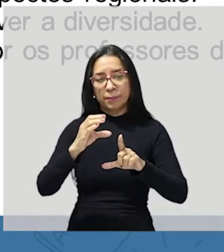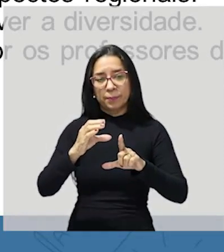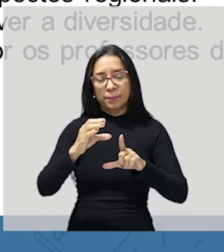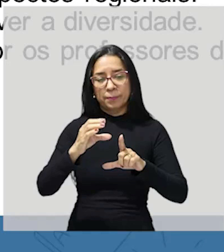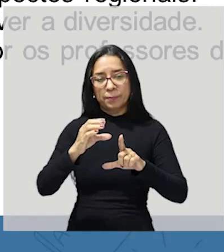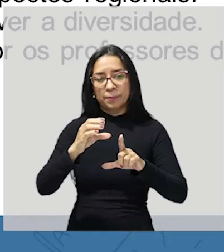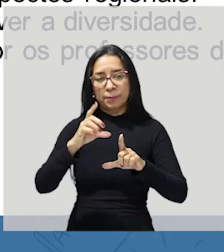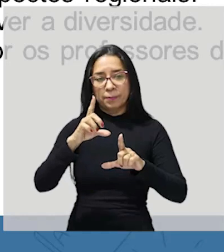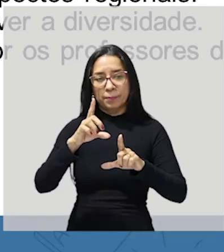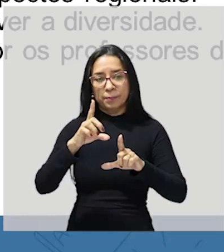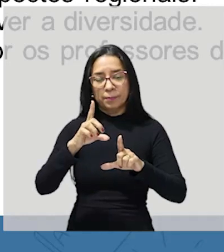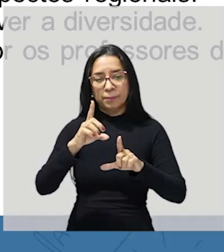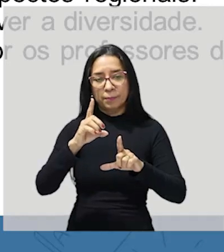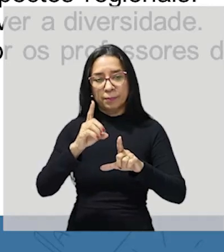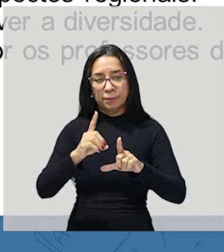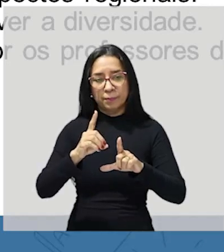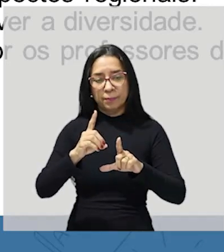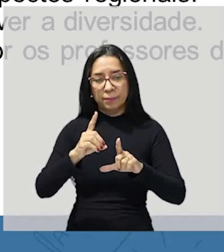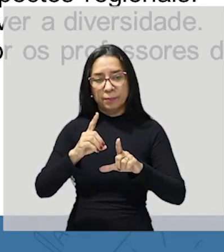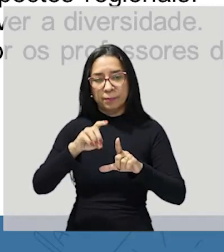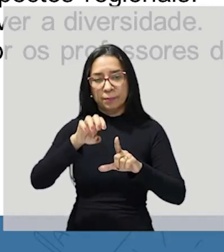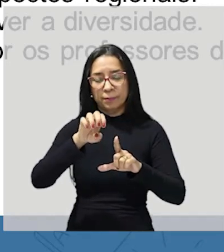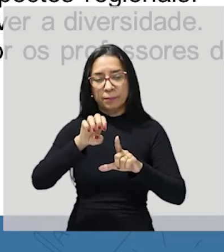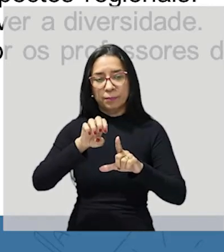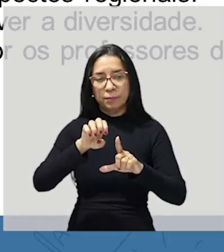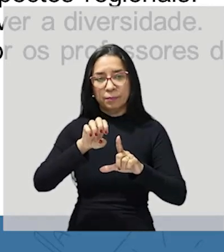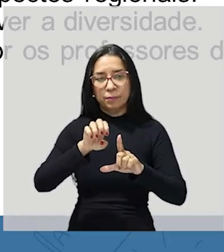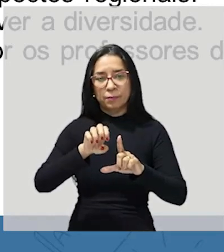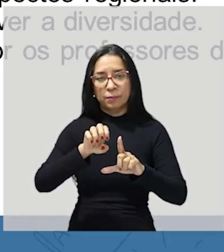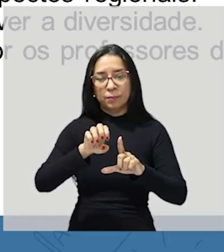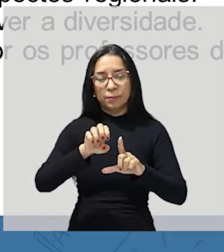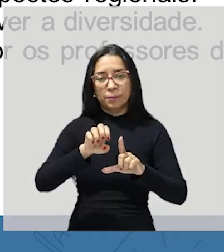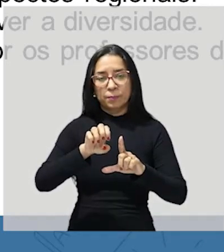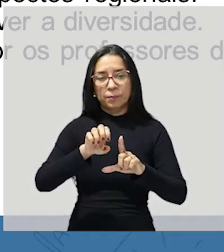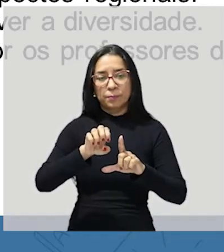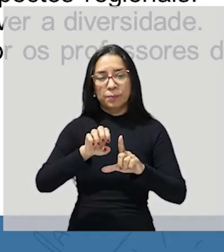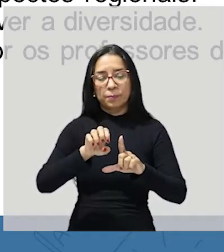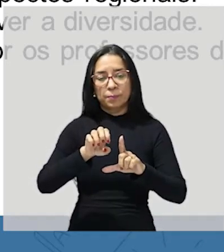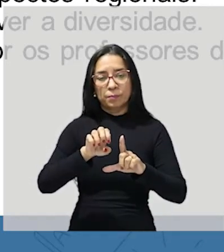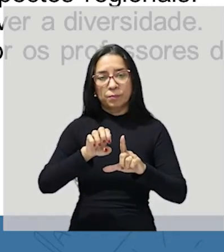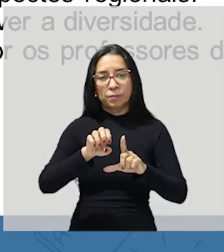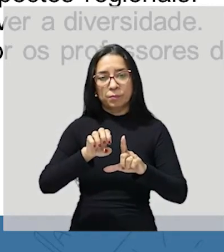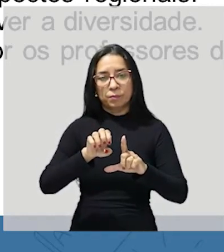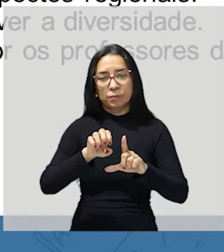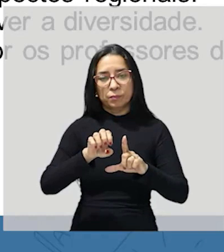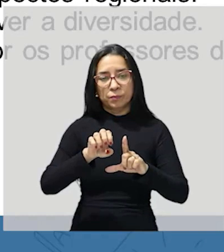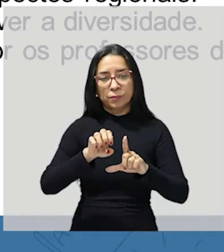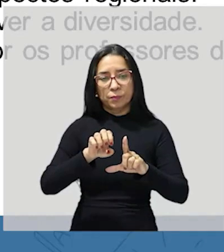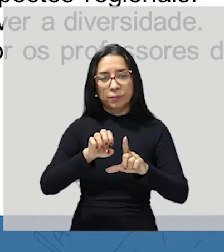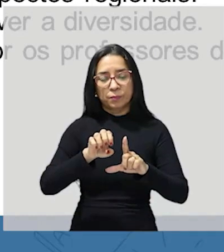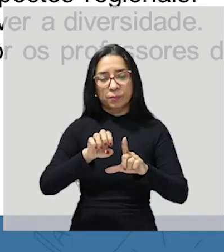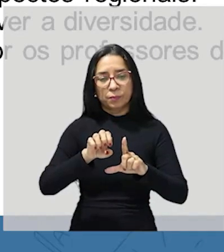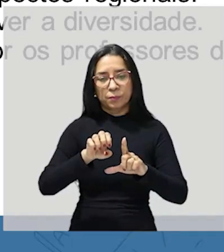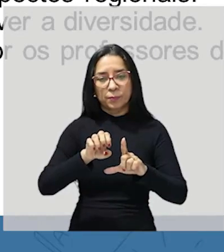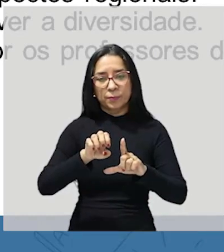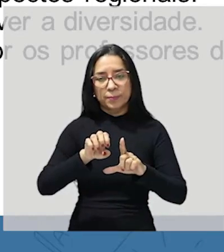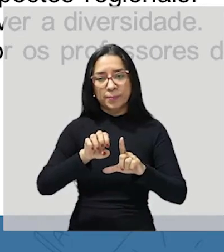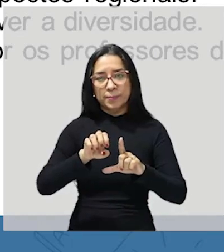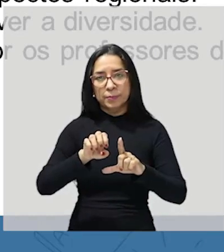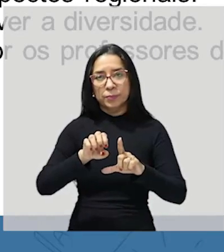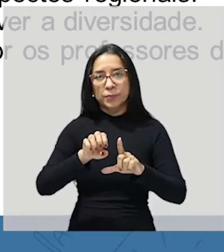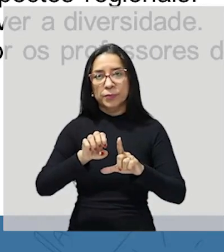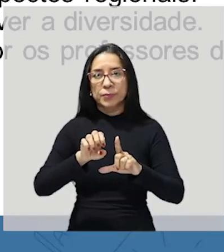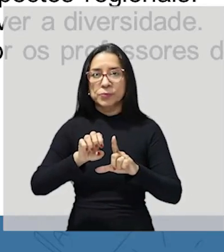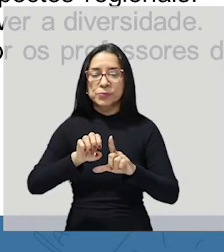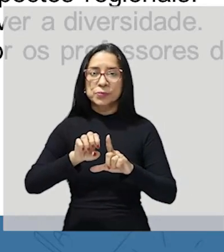idiomas, privilegiar o estudo de línguas maternas, explorar as relações entre línguas estudadas para promover a